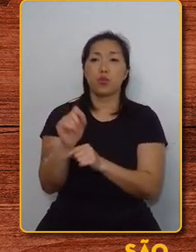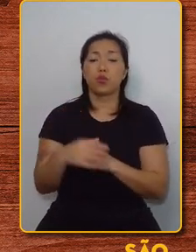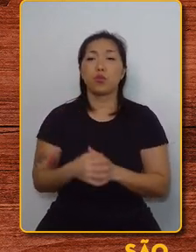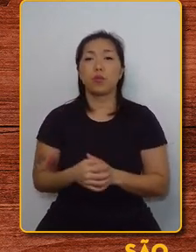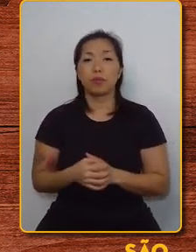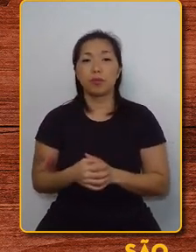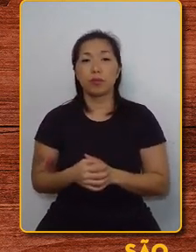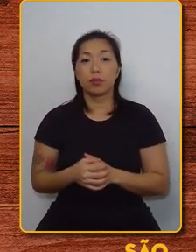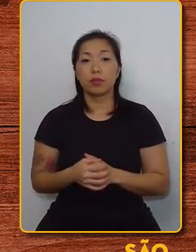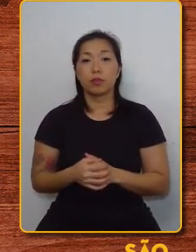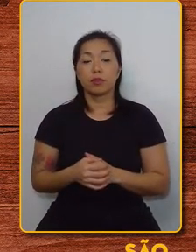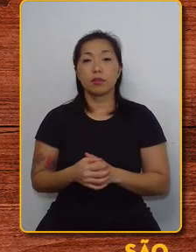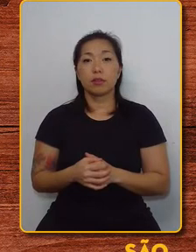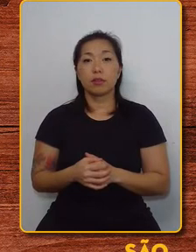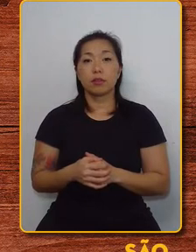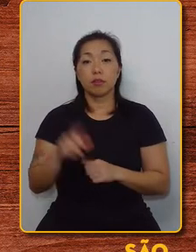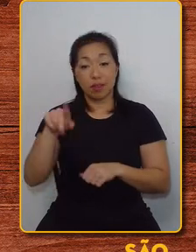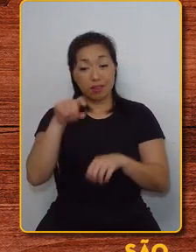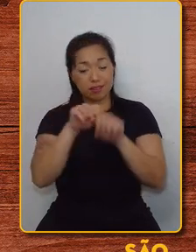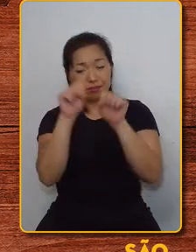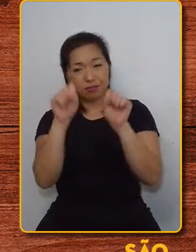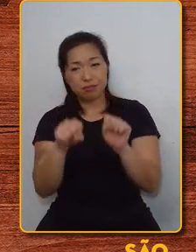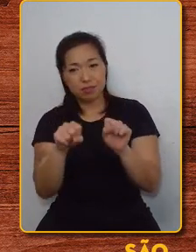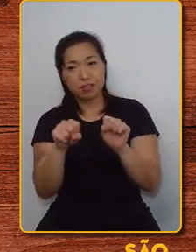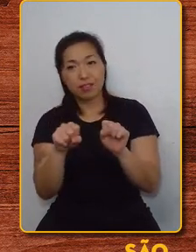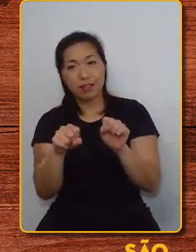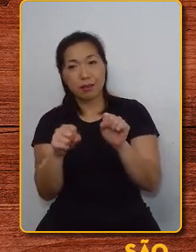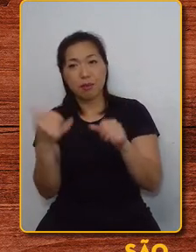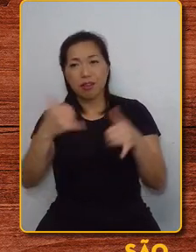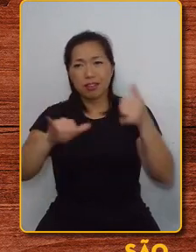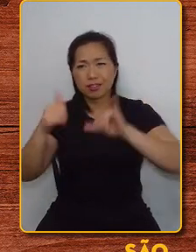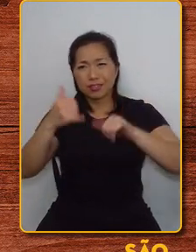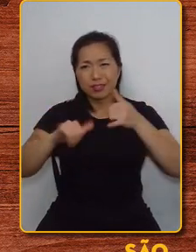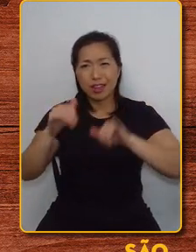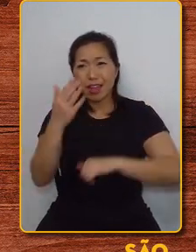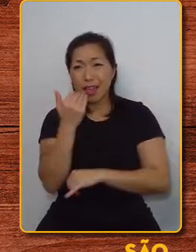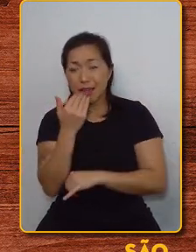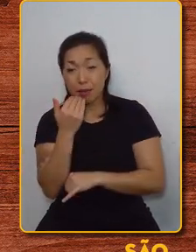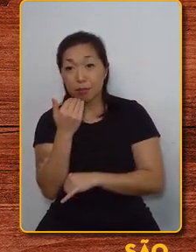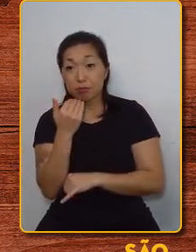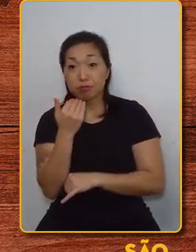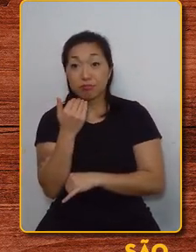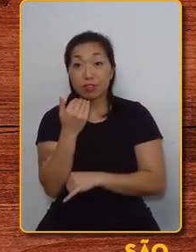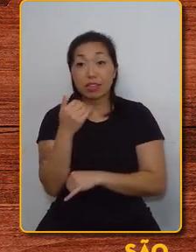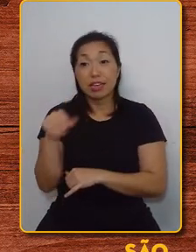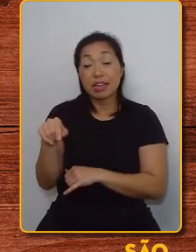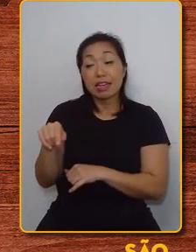esse sistema, né? E penalizamos os produtos frescos de qualidade e de